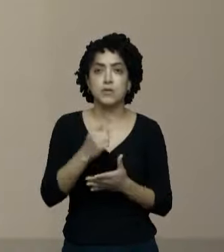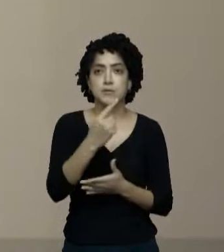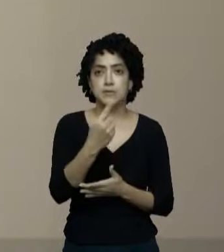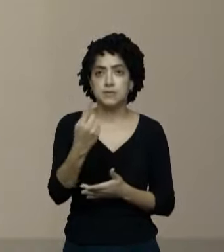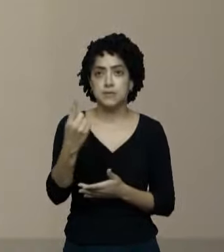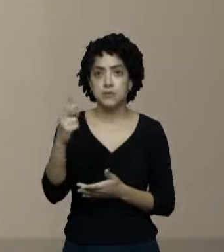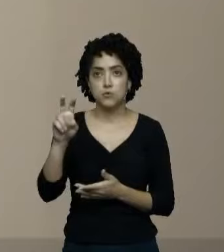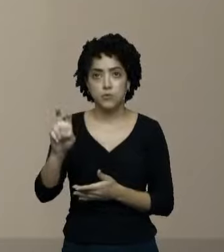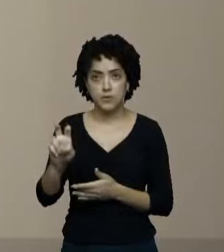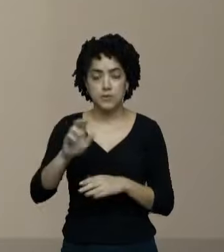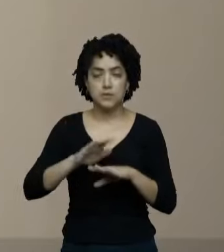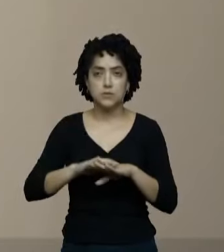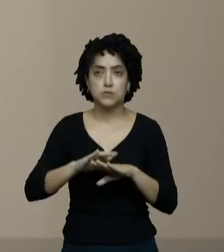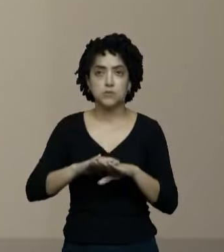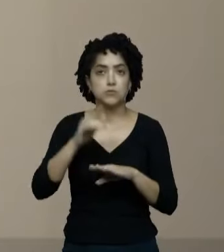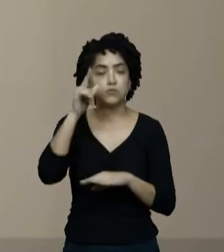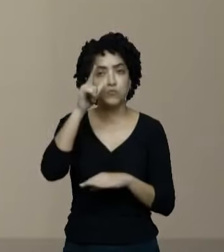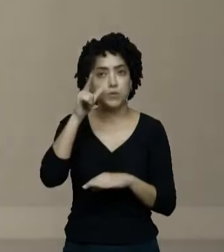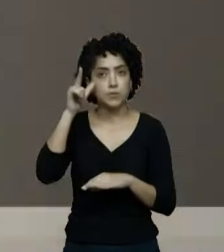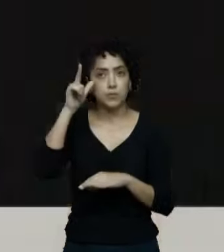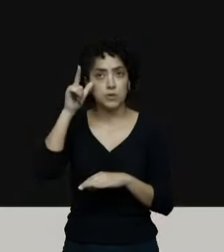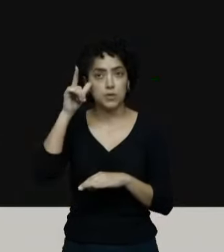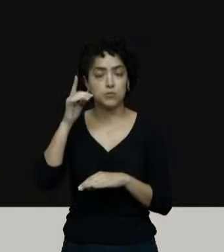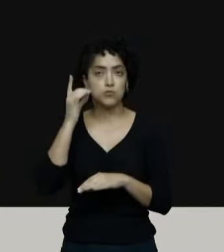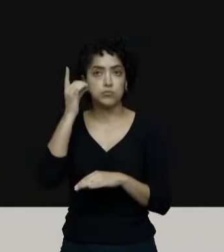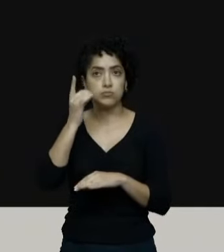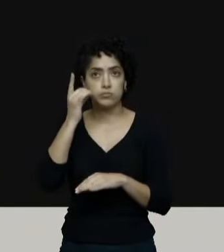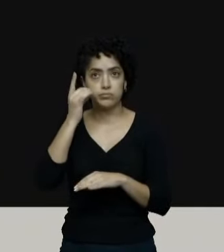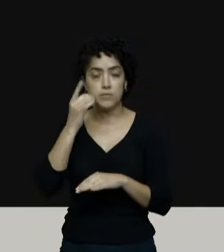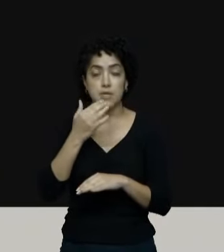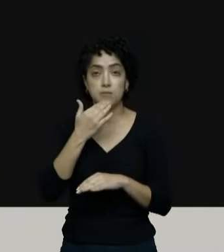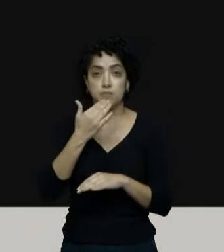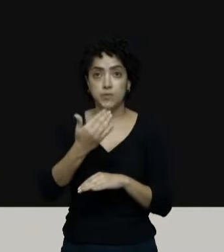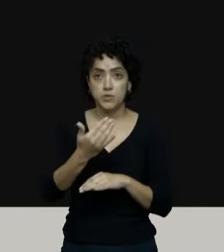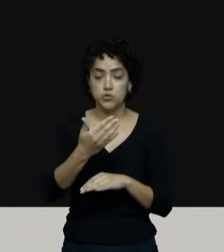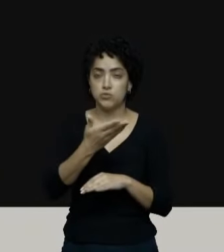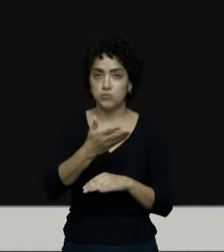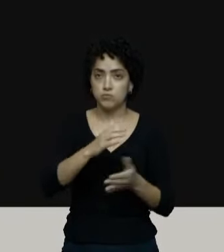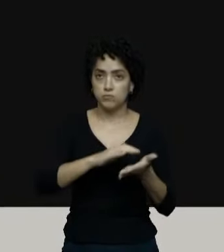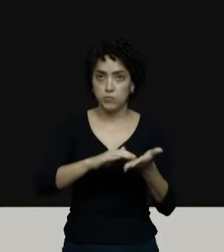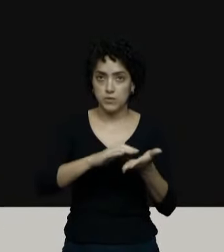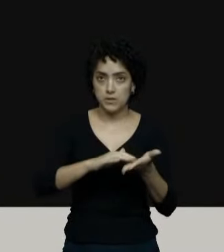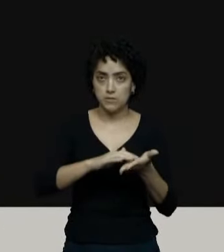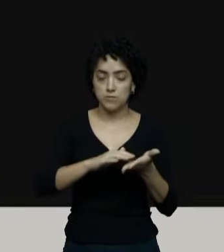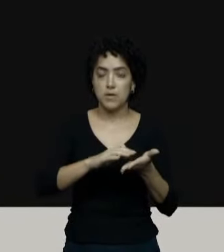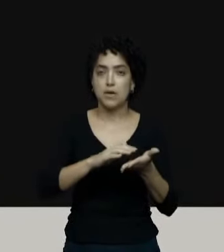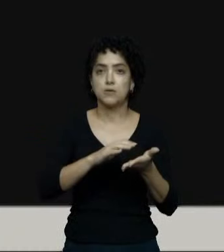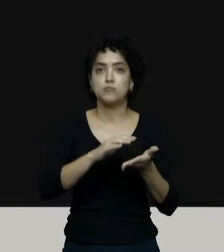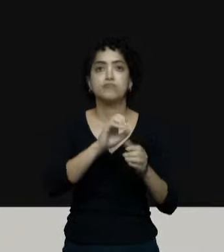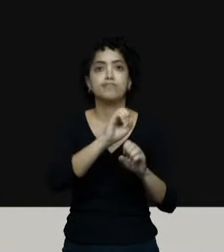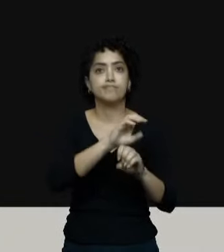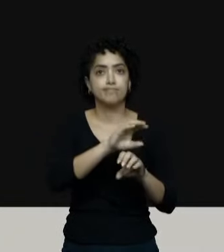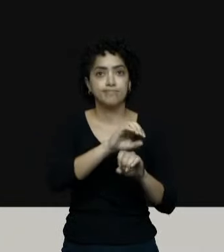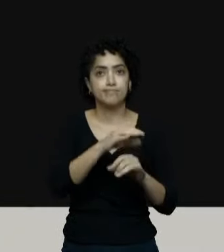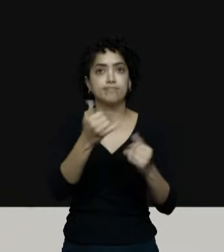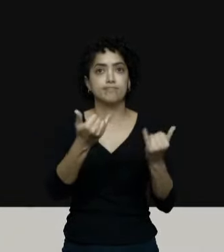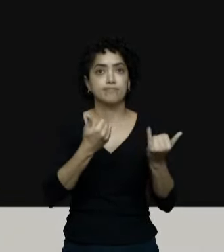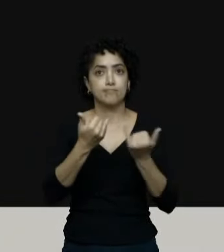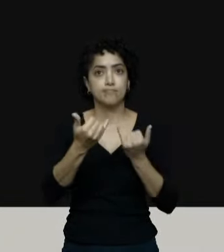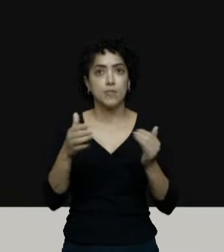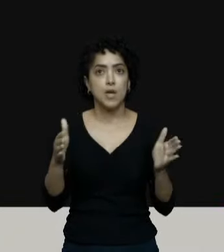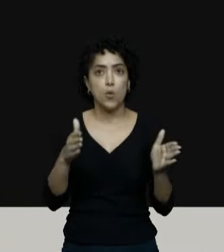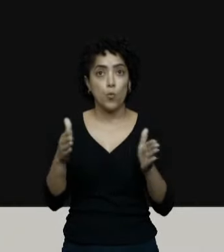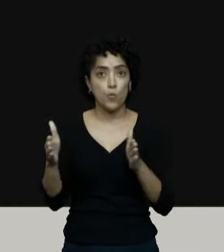autor, deputado Laércio Schuster, solicitando ao secretário de Estado da Educação informações acerca do prazo para que